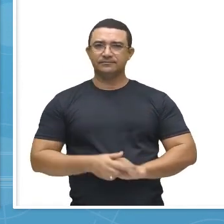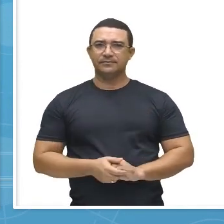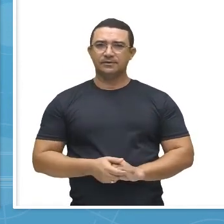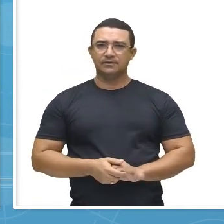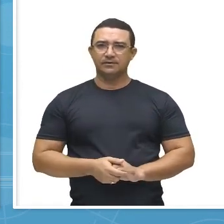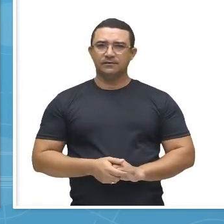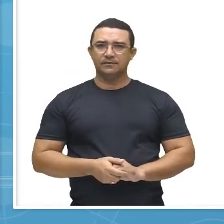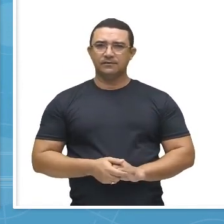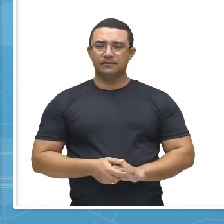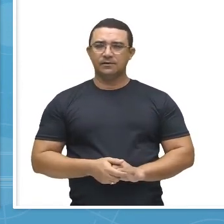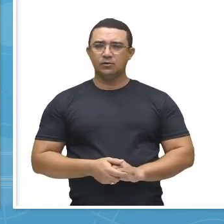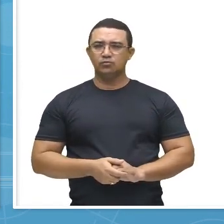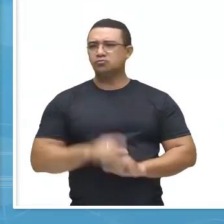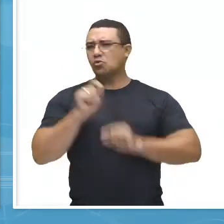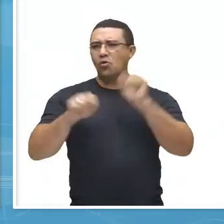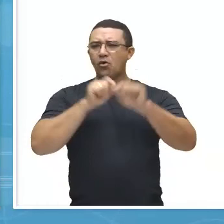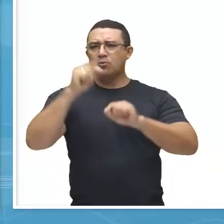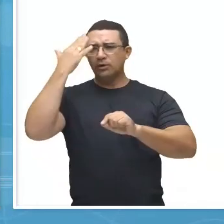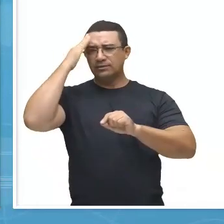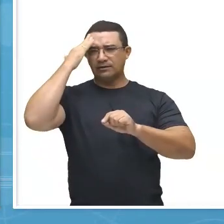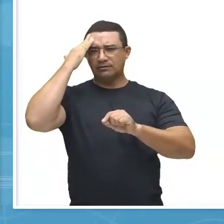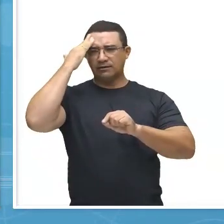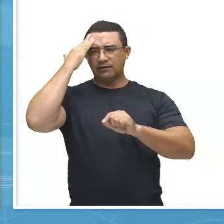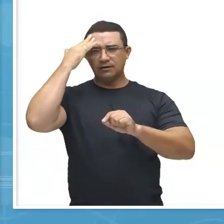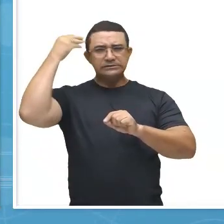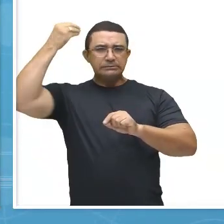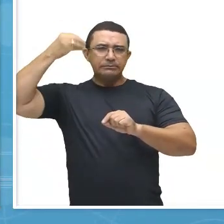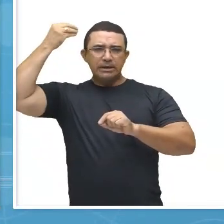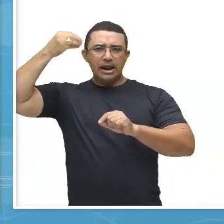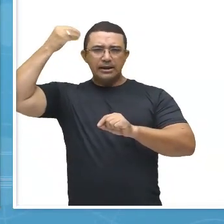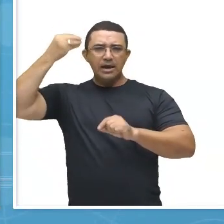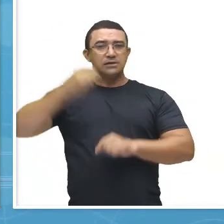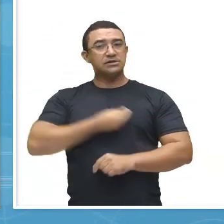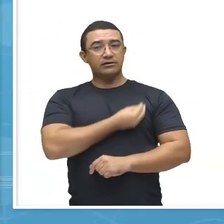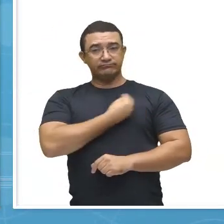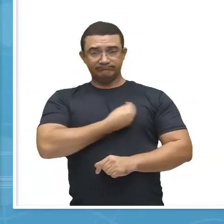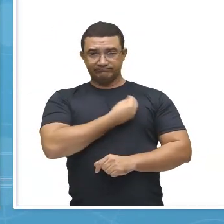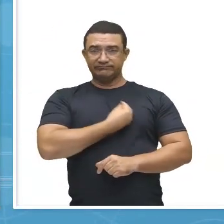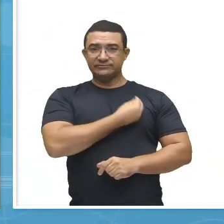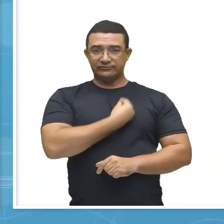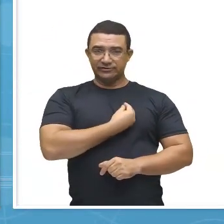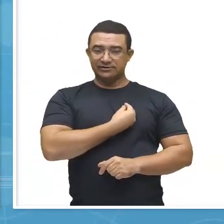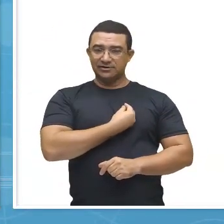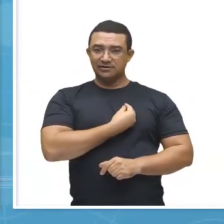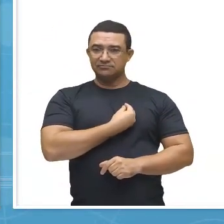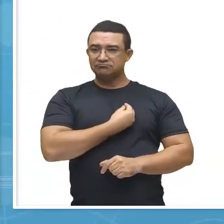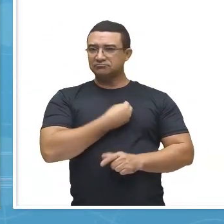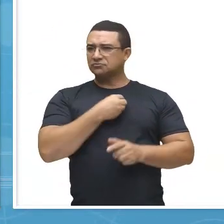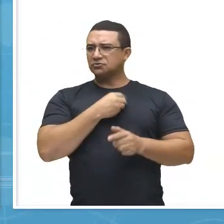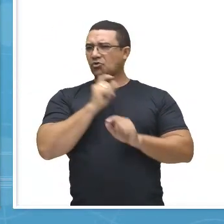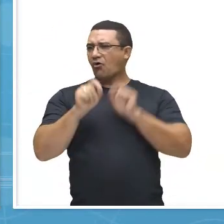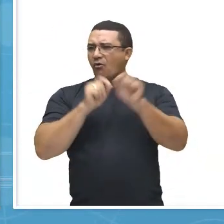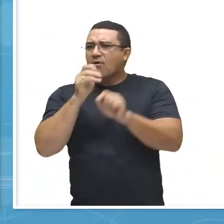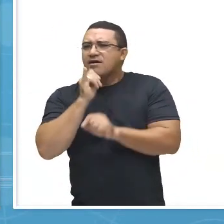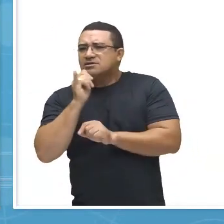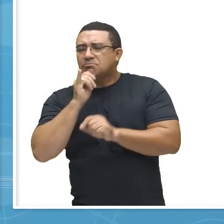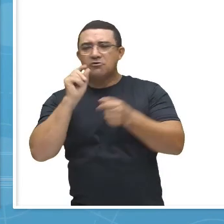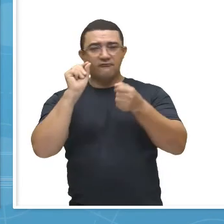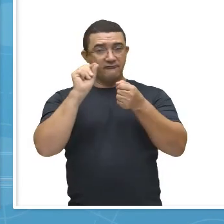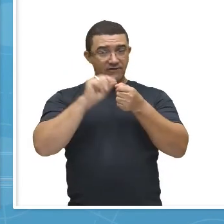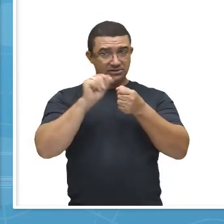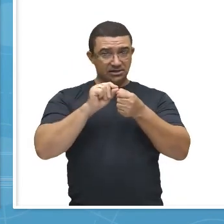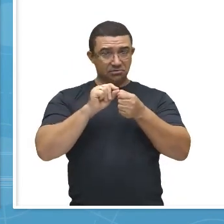dimensão prática do sentido da vida pode ser experienciada nos campos da vivência, do seu fazer, das